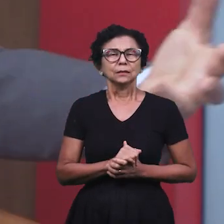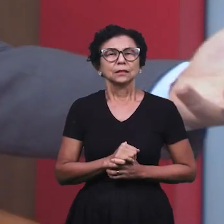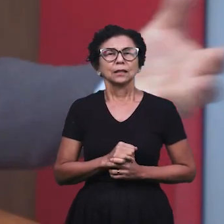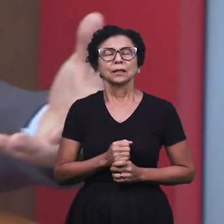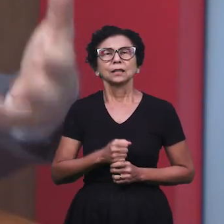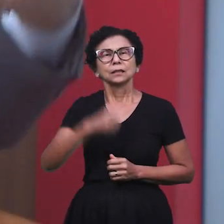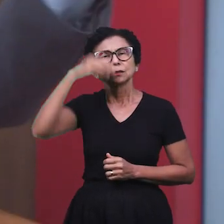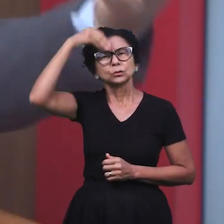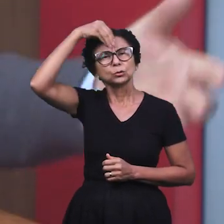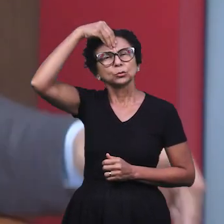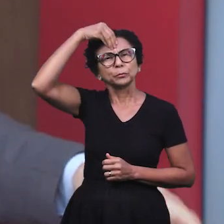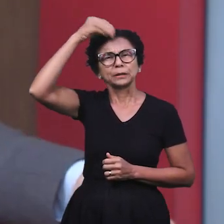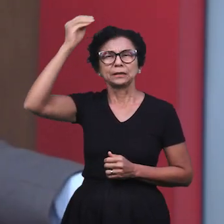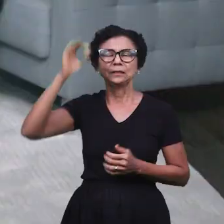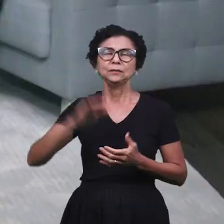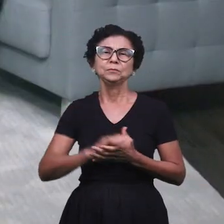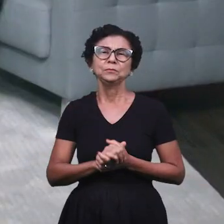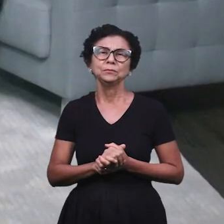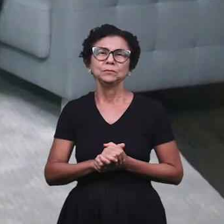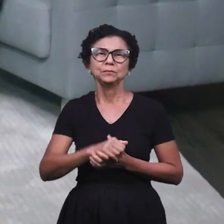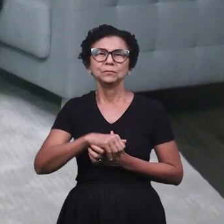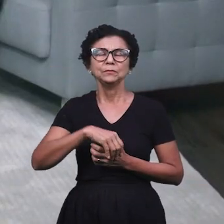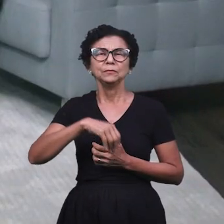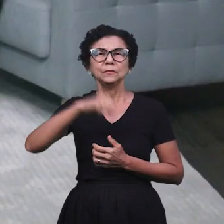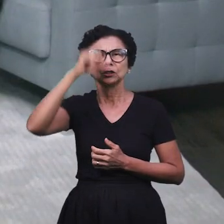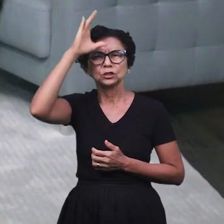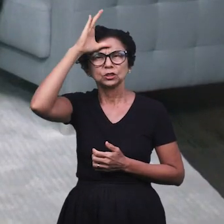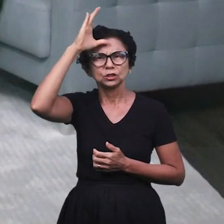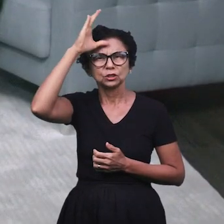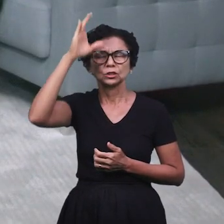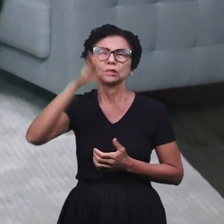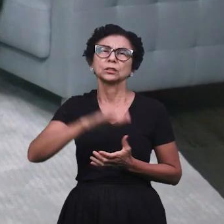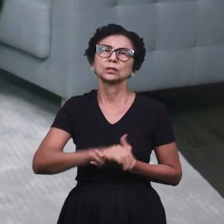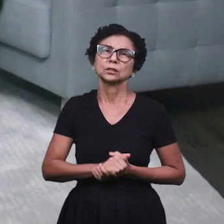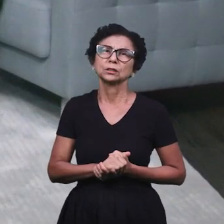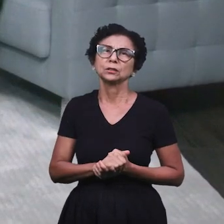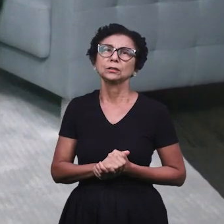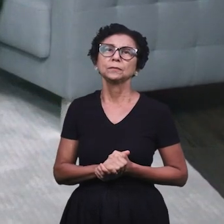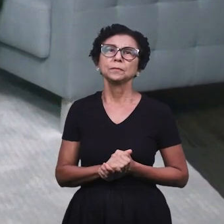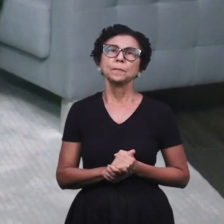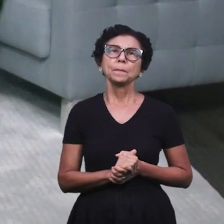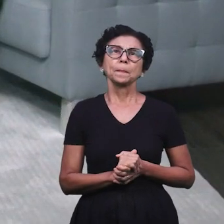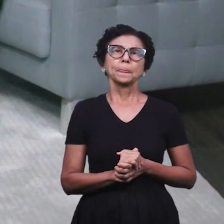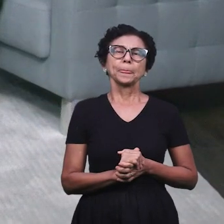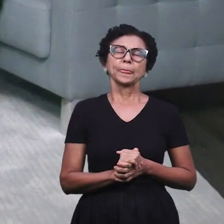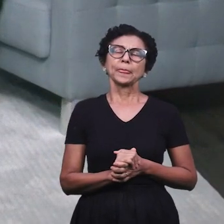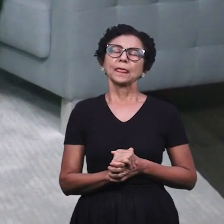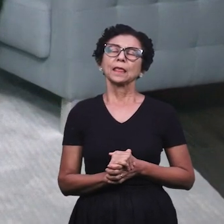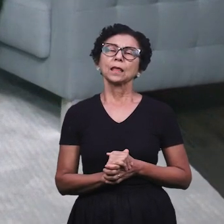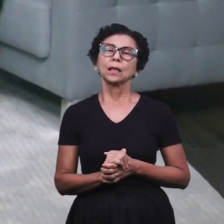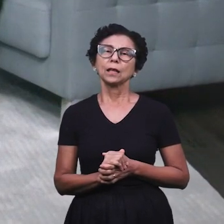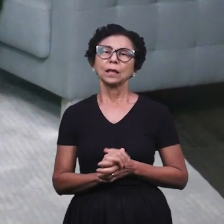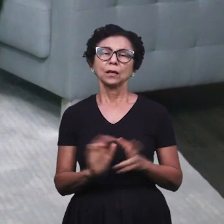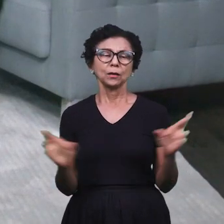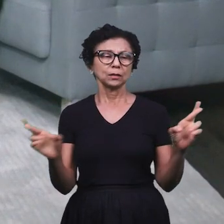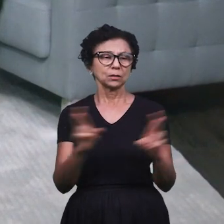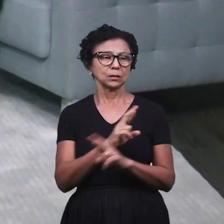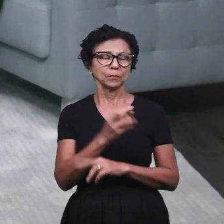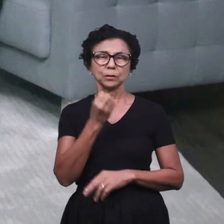sobrinhos juntos, né? Os Sim. tios mais velhos. Então, é uma relação que traz benefícios para os dois